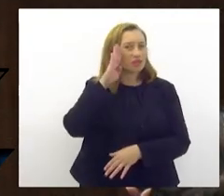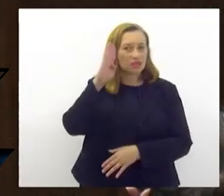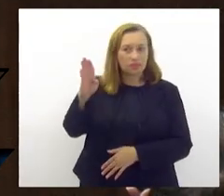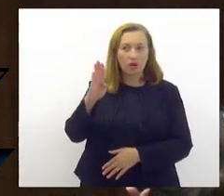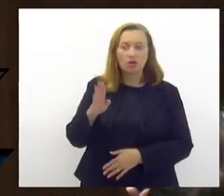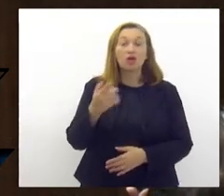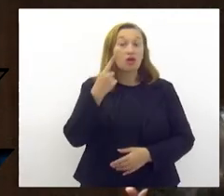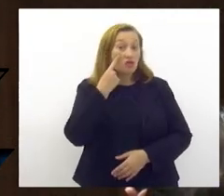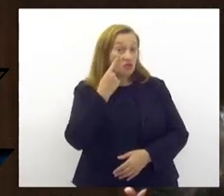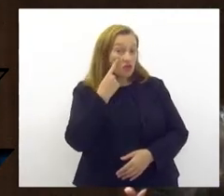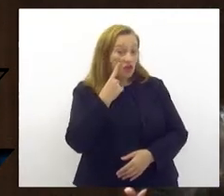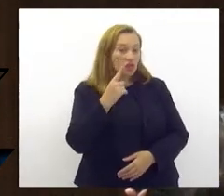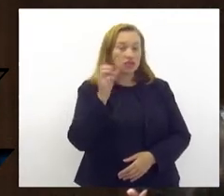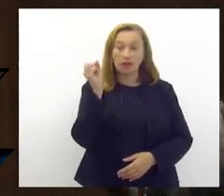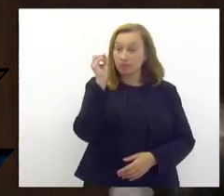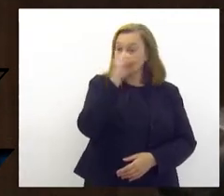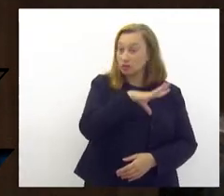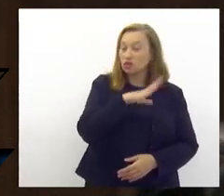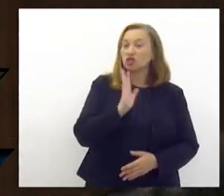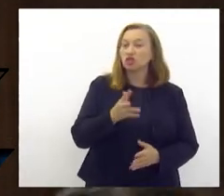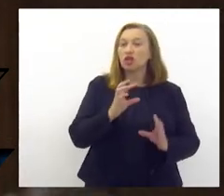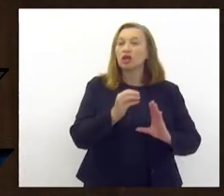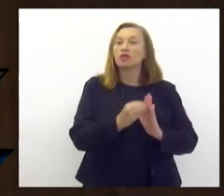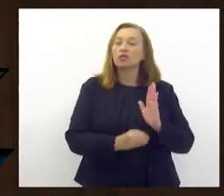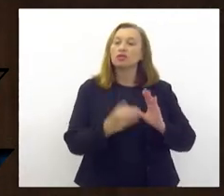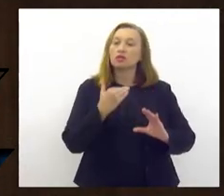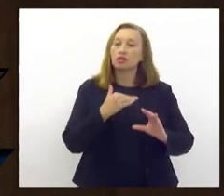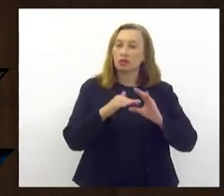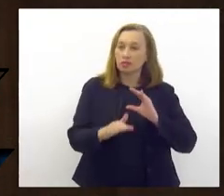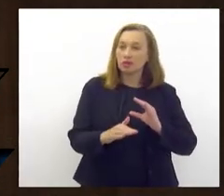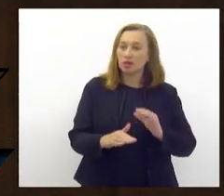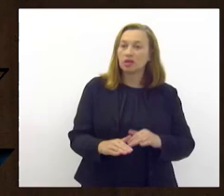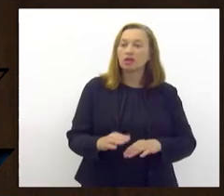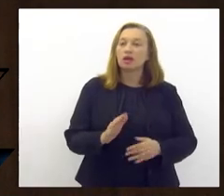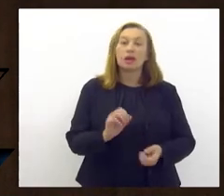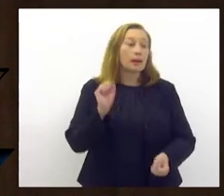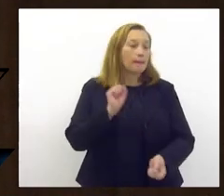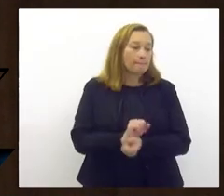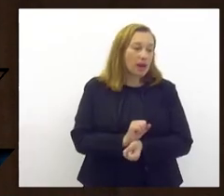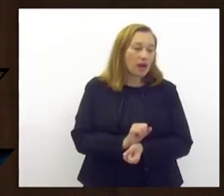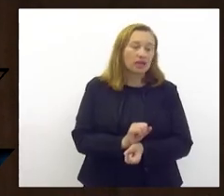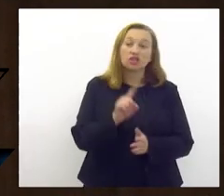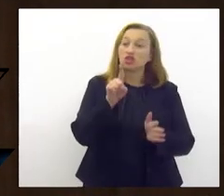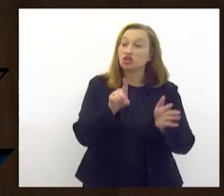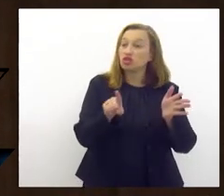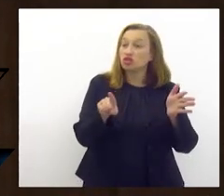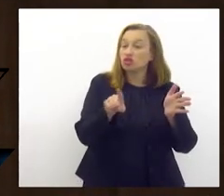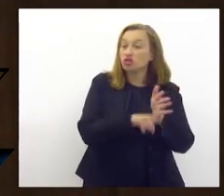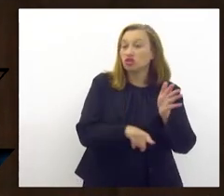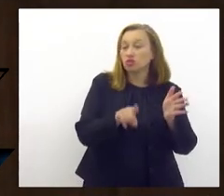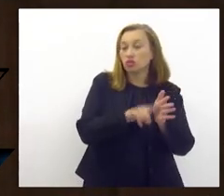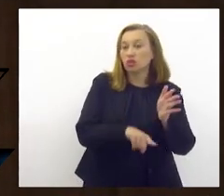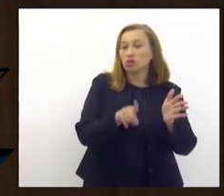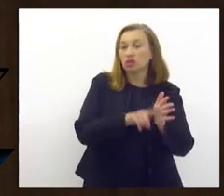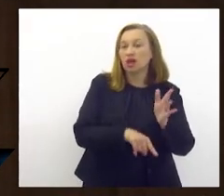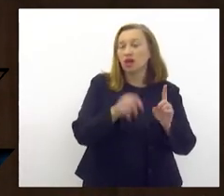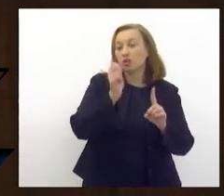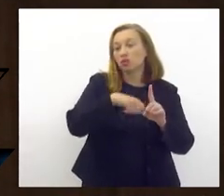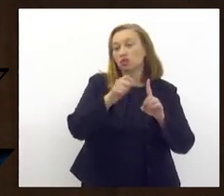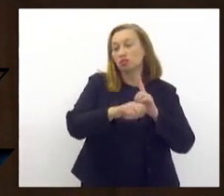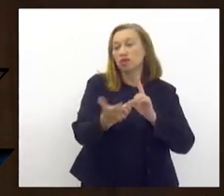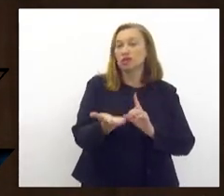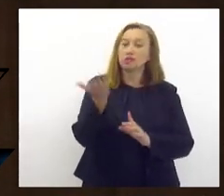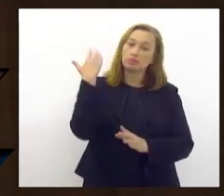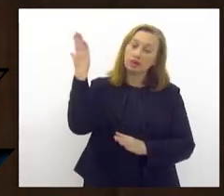que reverta esse absurdo, eu já encaminhei um ofício, e pare de descontar os meses retroativos